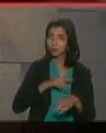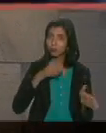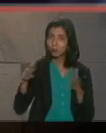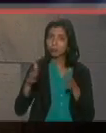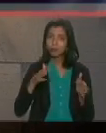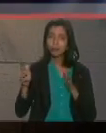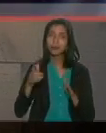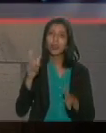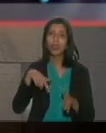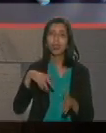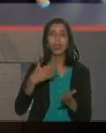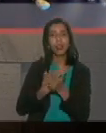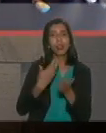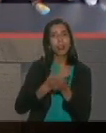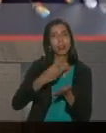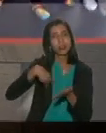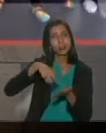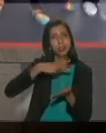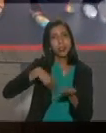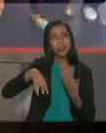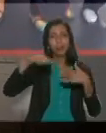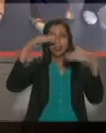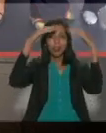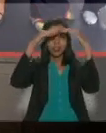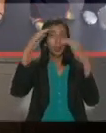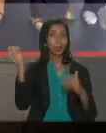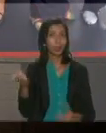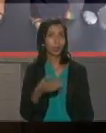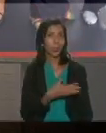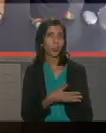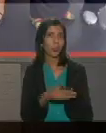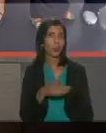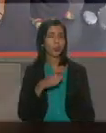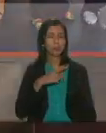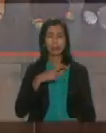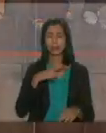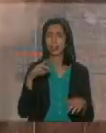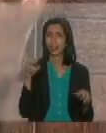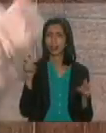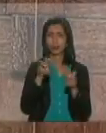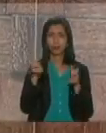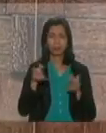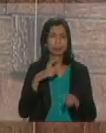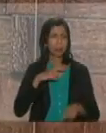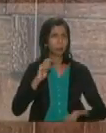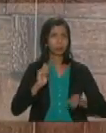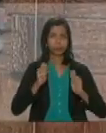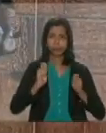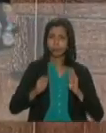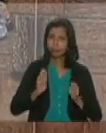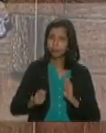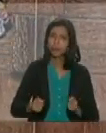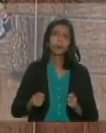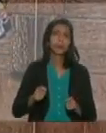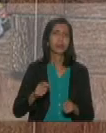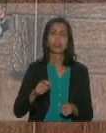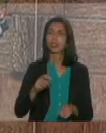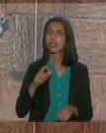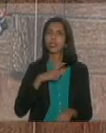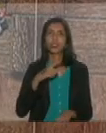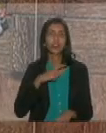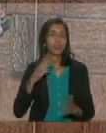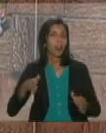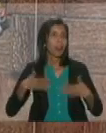época que realmente as aulas de dança, de balé moderno, de jazz eram assim, bateria, eram lotadas, né? Tinha bateria, enfim. E era